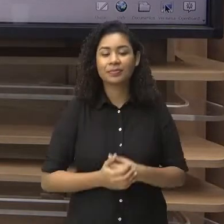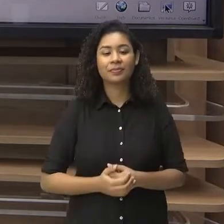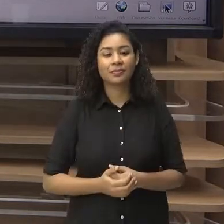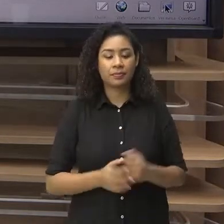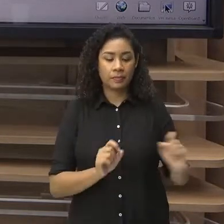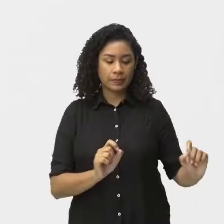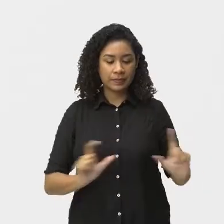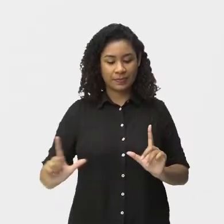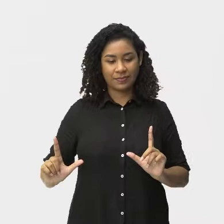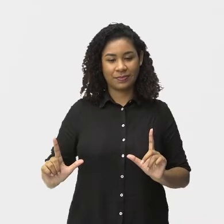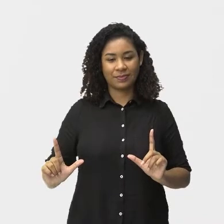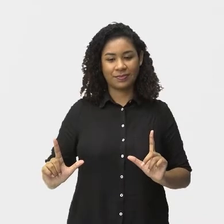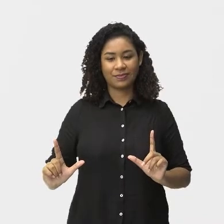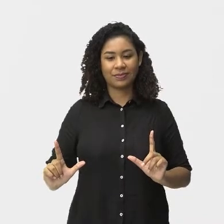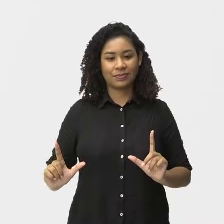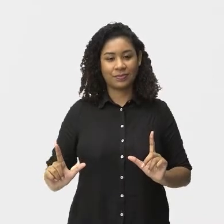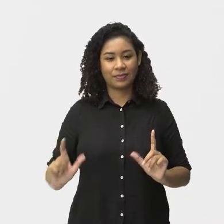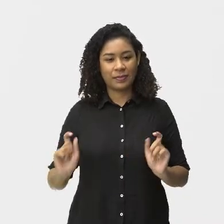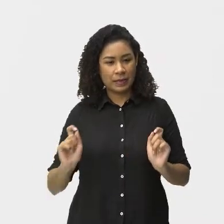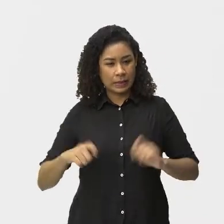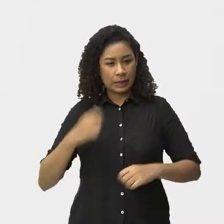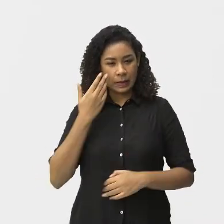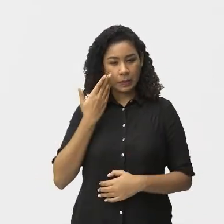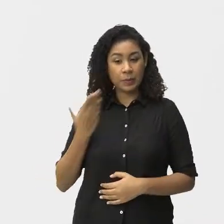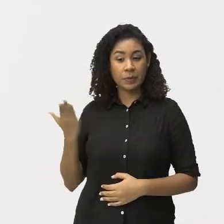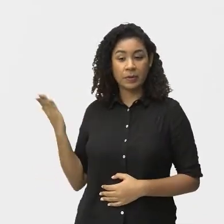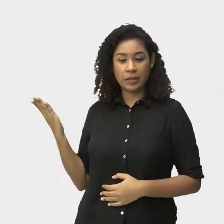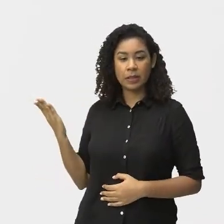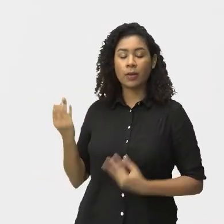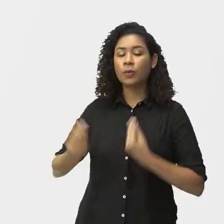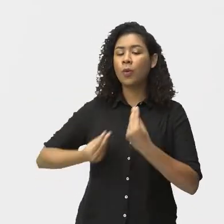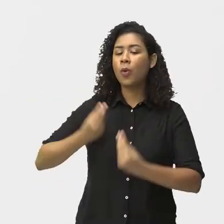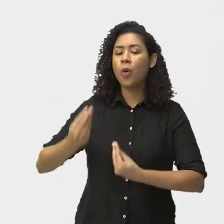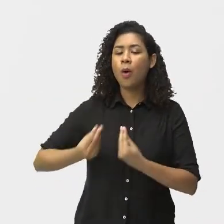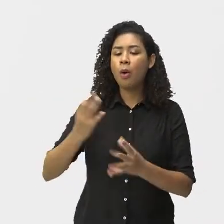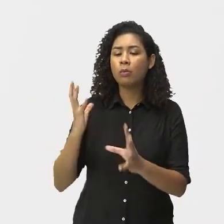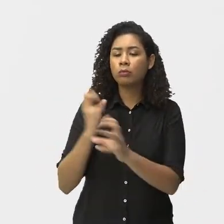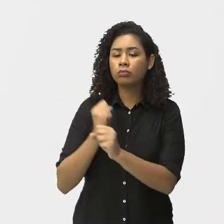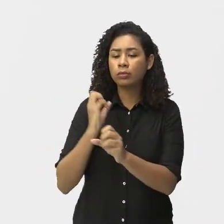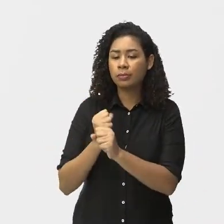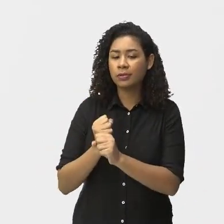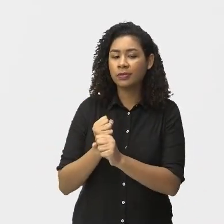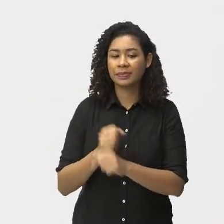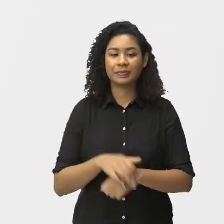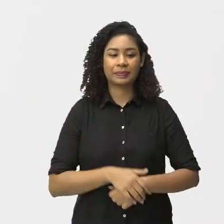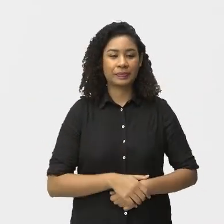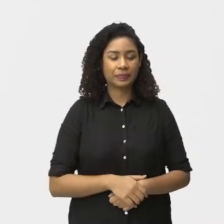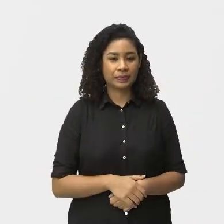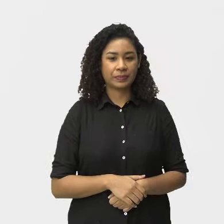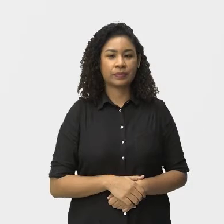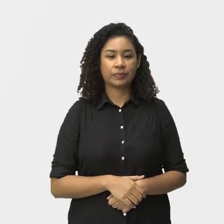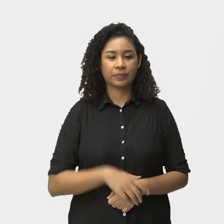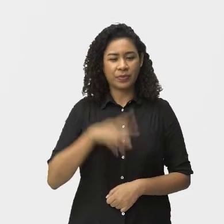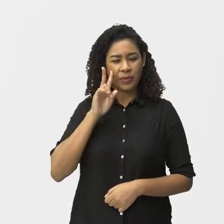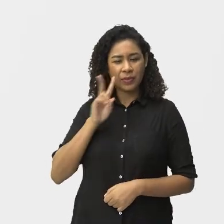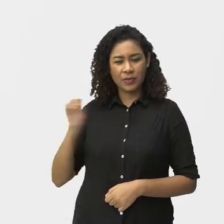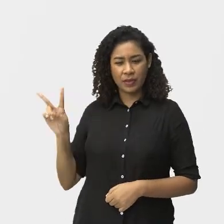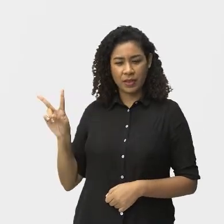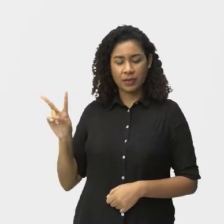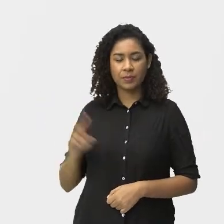primeira cartela para a gente ver essa situação. Então, vejam que todo ponto,